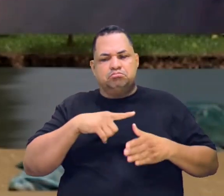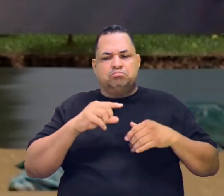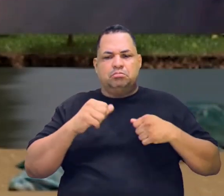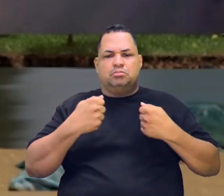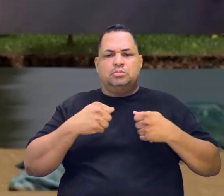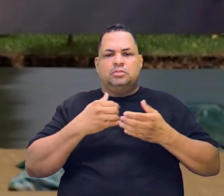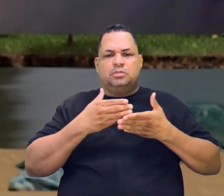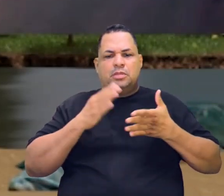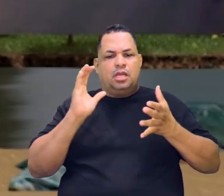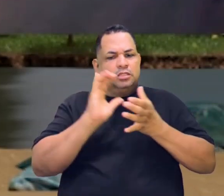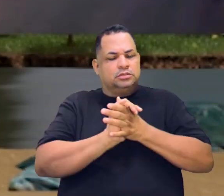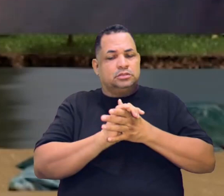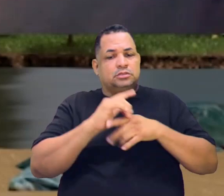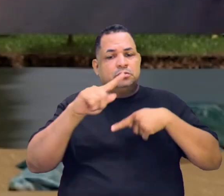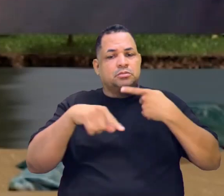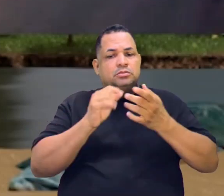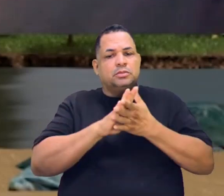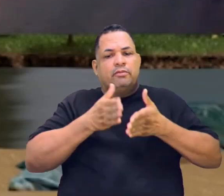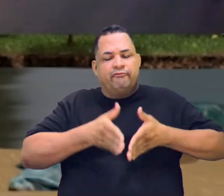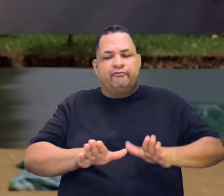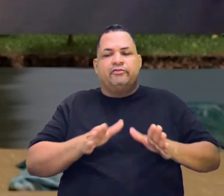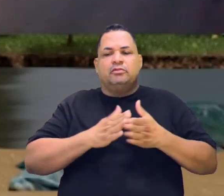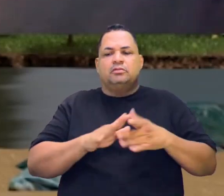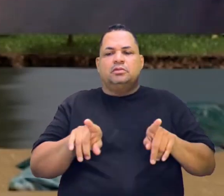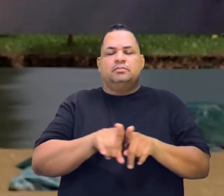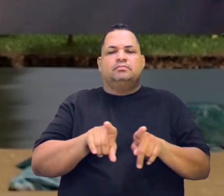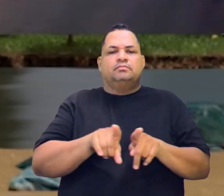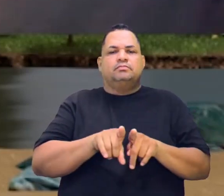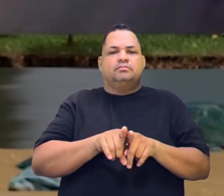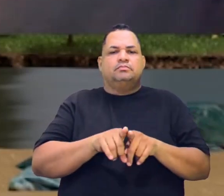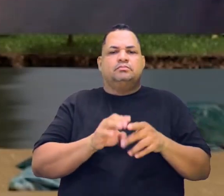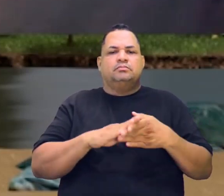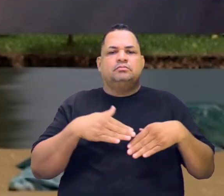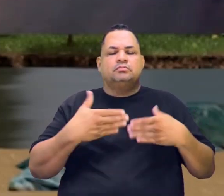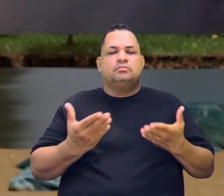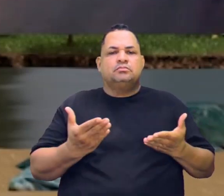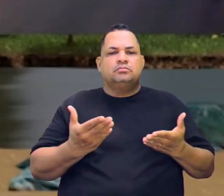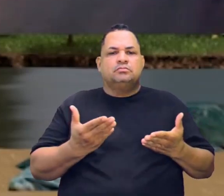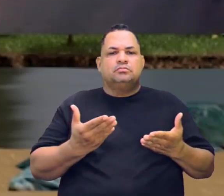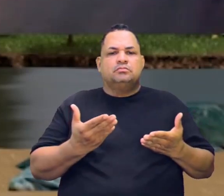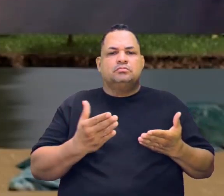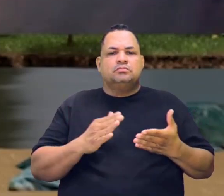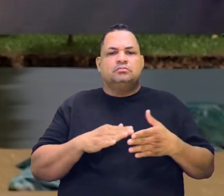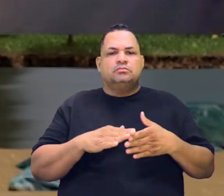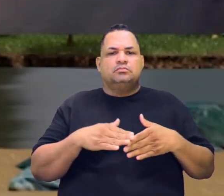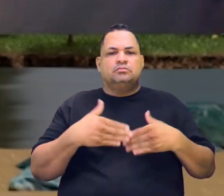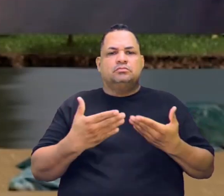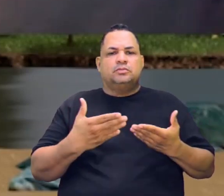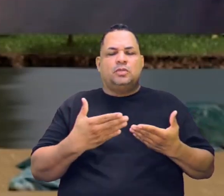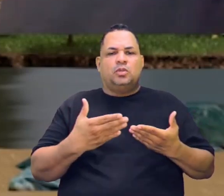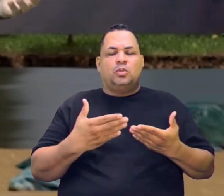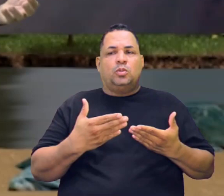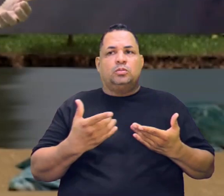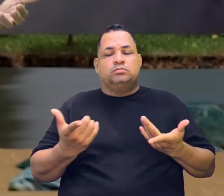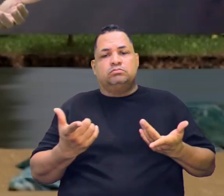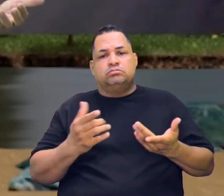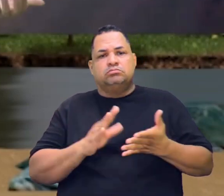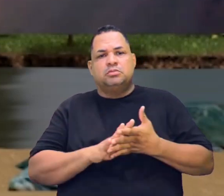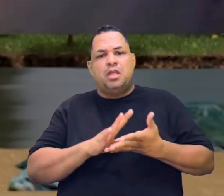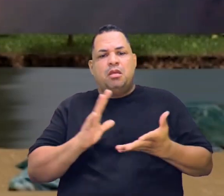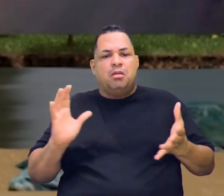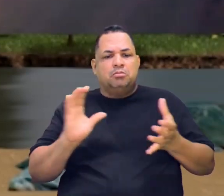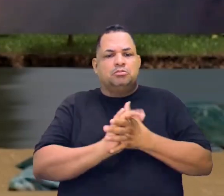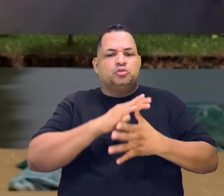comum. Até mesmo quando o homem branco chega ali e acaba se envolvendo ou com uma